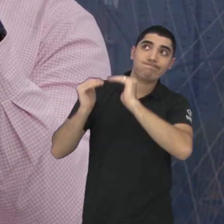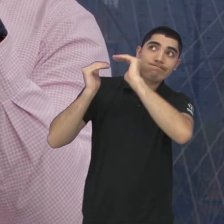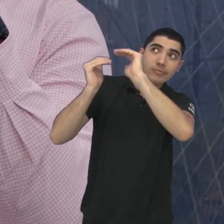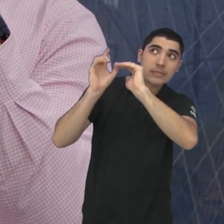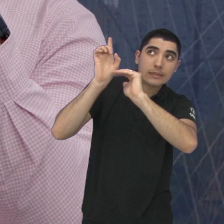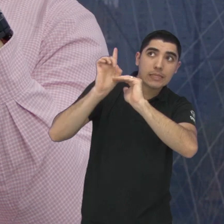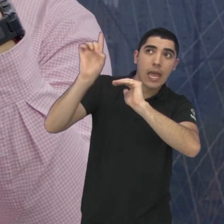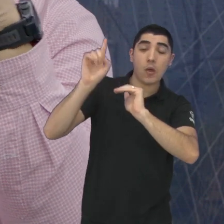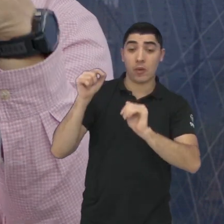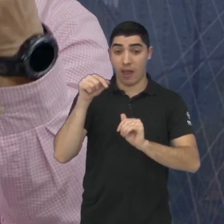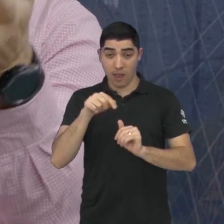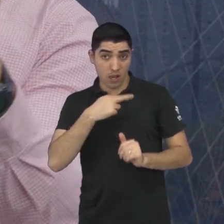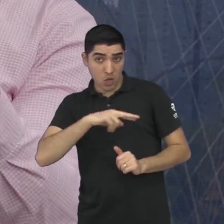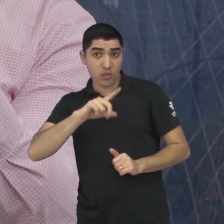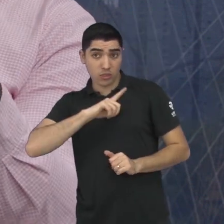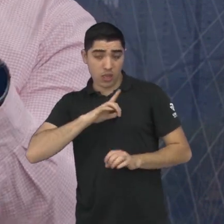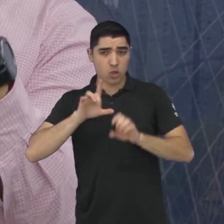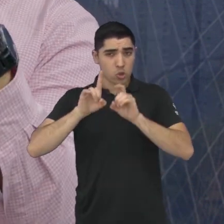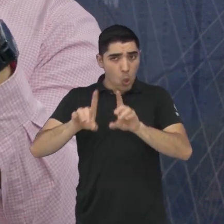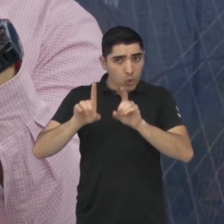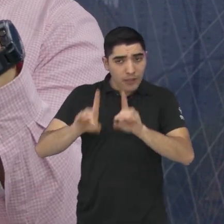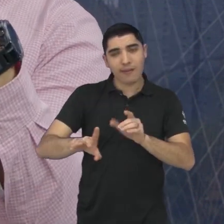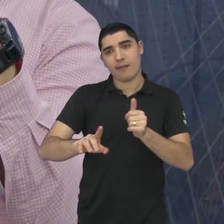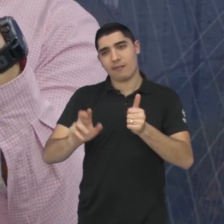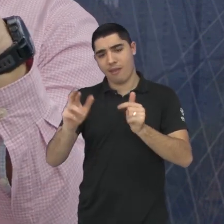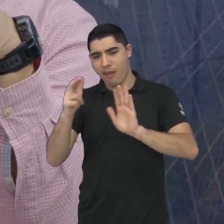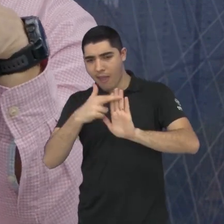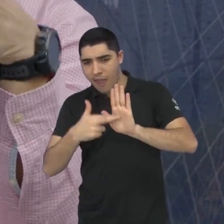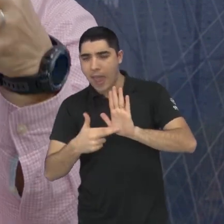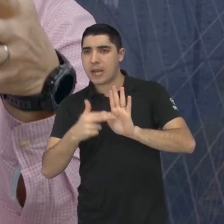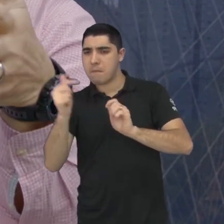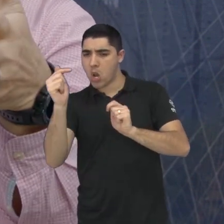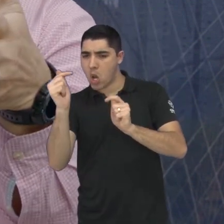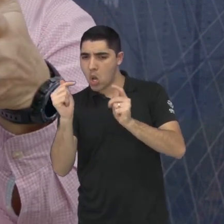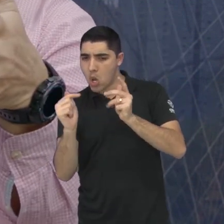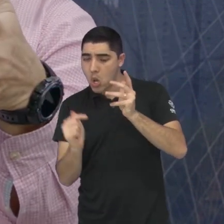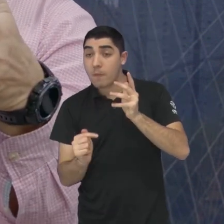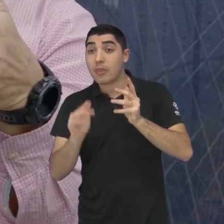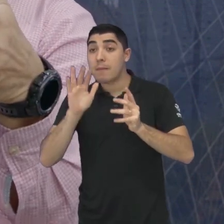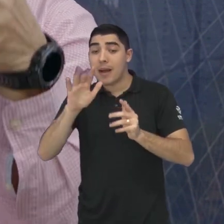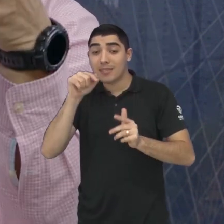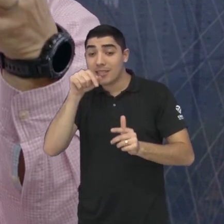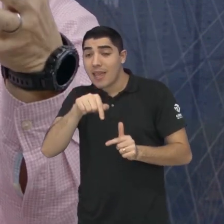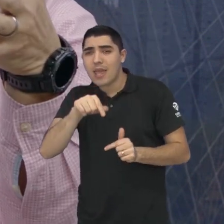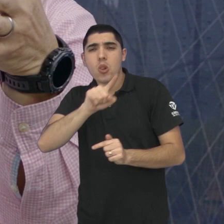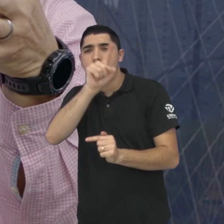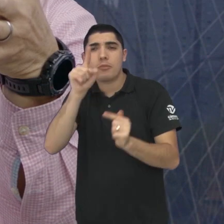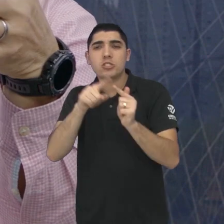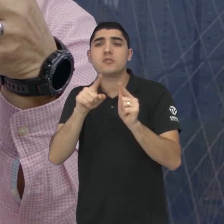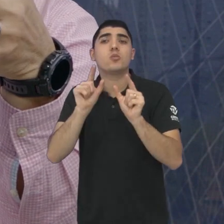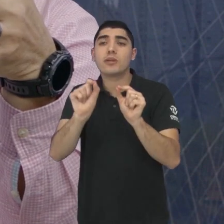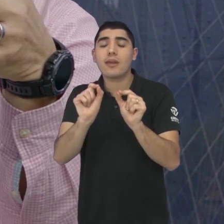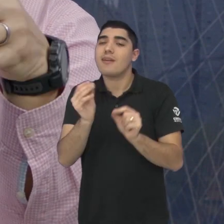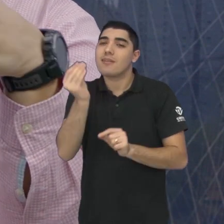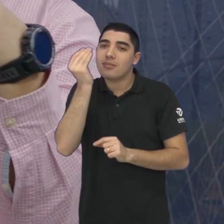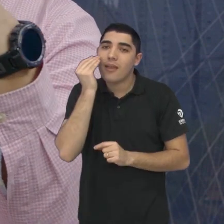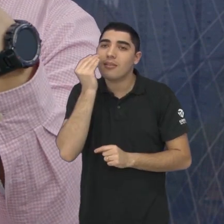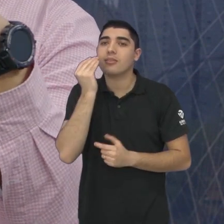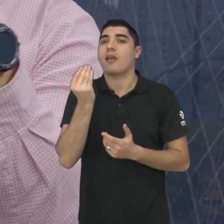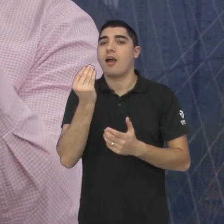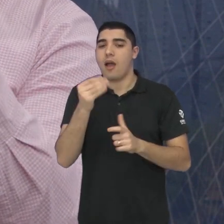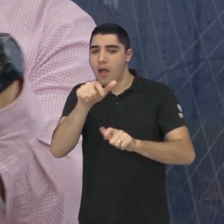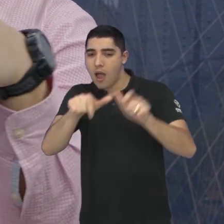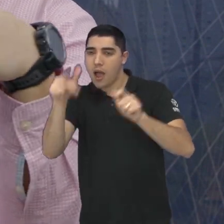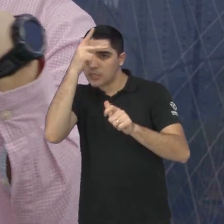tem dogmas e tem ensinamentos que, no final das contas, buscam uma melhor condição